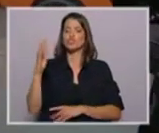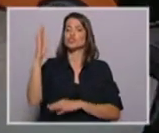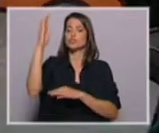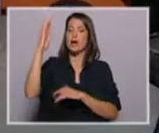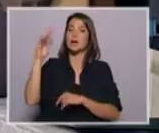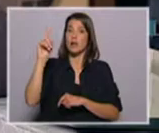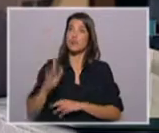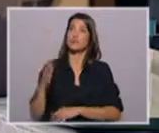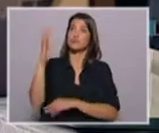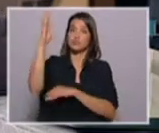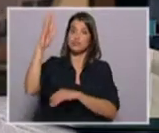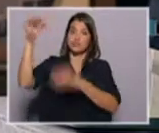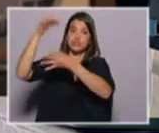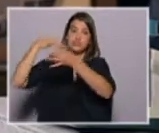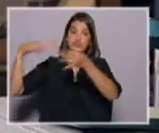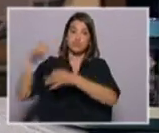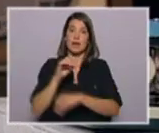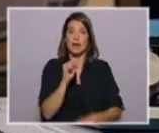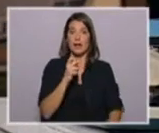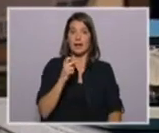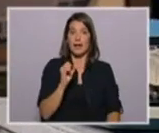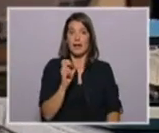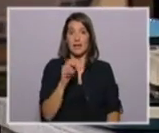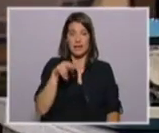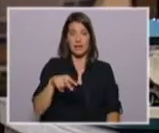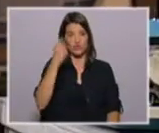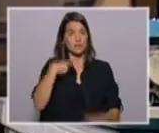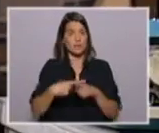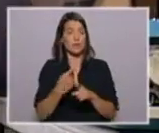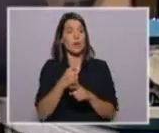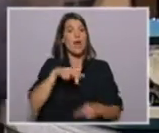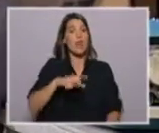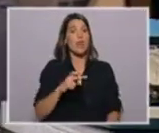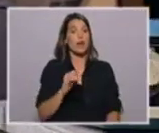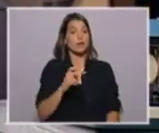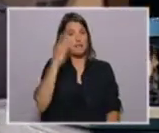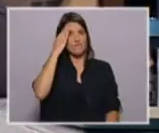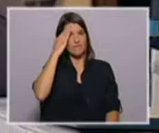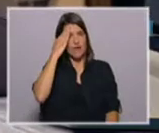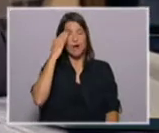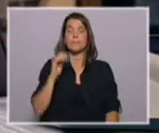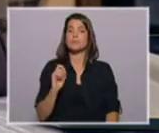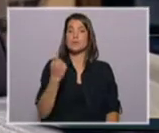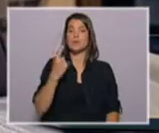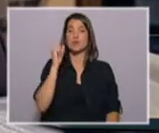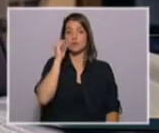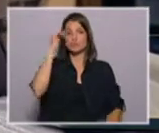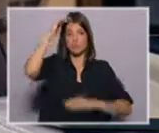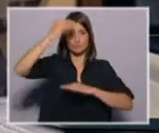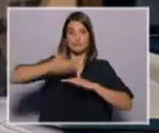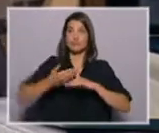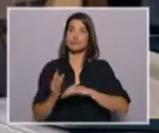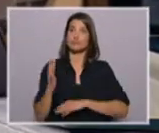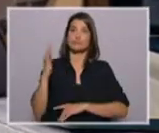outra história muitíssimo interessante. É que a NASA tinha previsto para enviar o seu primeiro astronauta, Alan Shepard, a